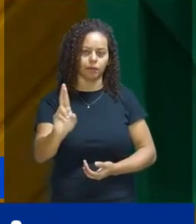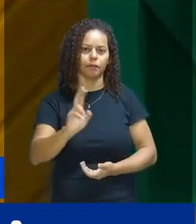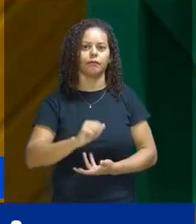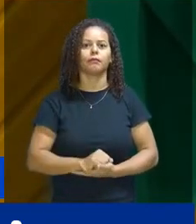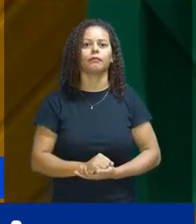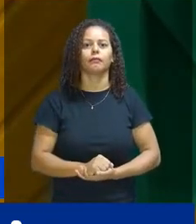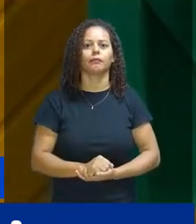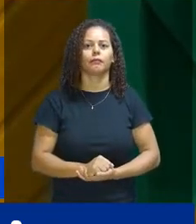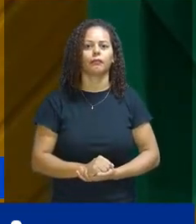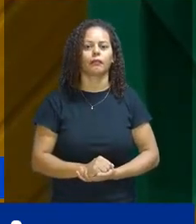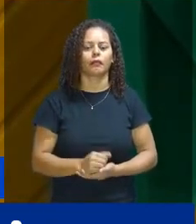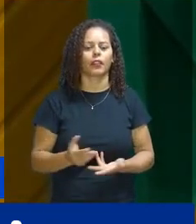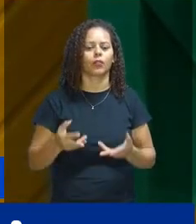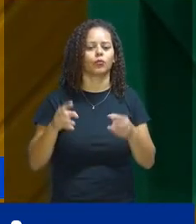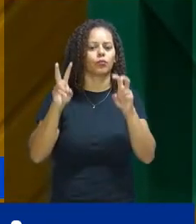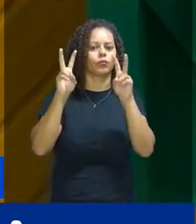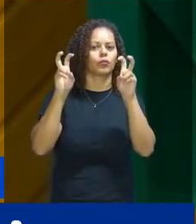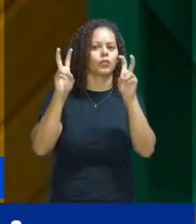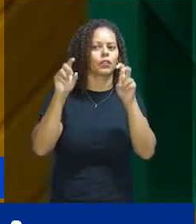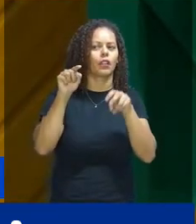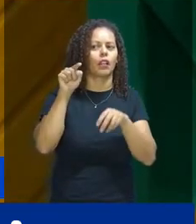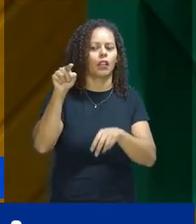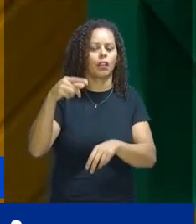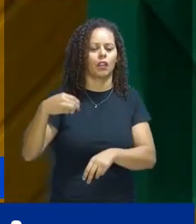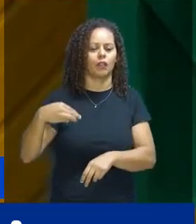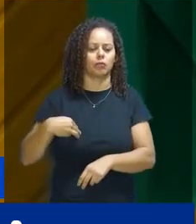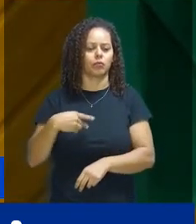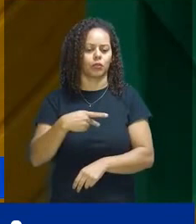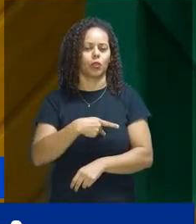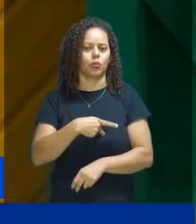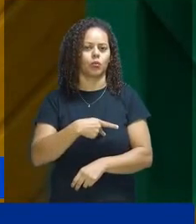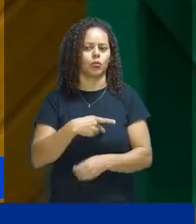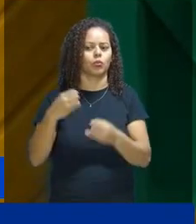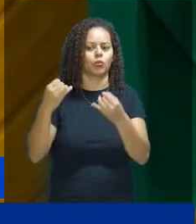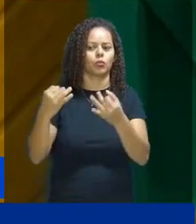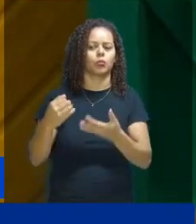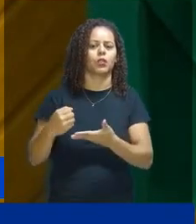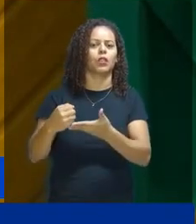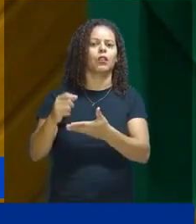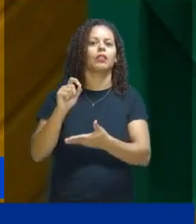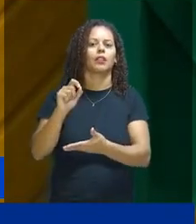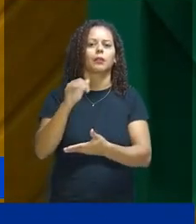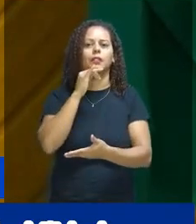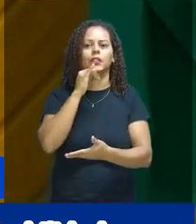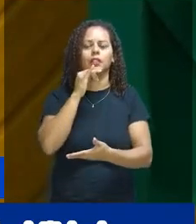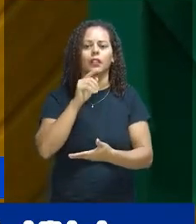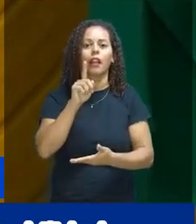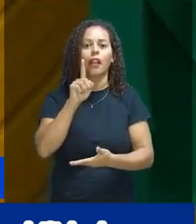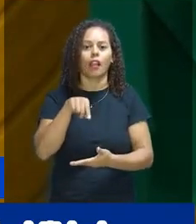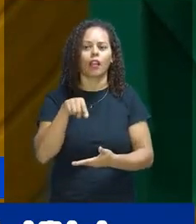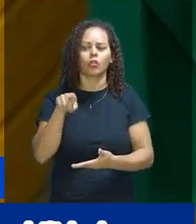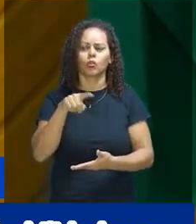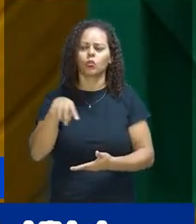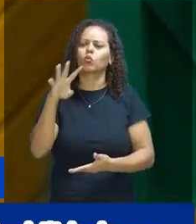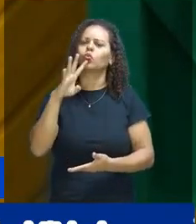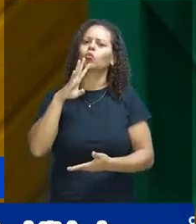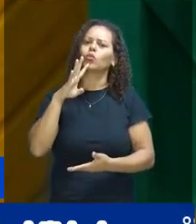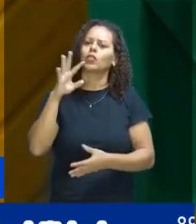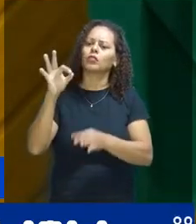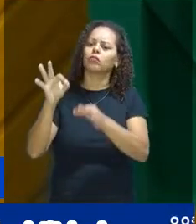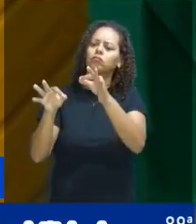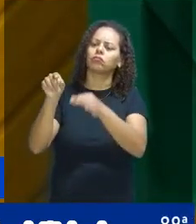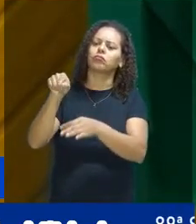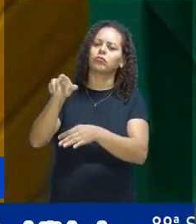na Procuradora Regional Sara Tereza. Pelo Ministério Público Eleitoral nos autos, é uma tese amplamente conhecida pelo